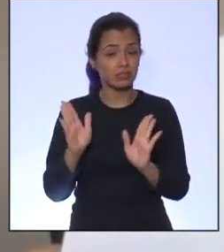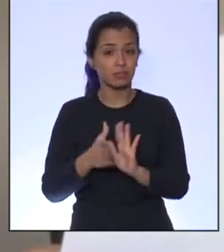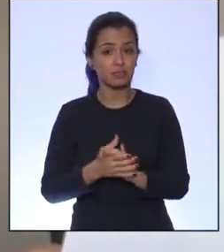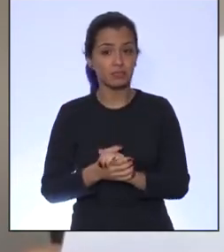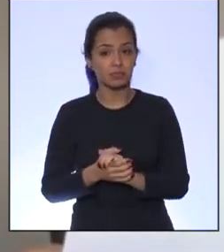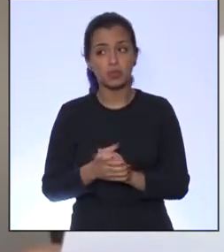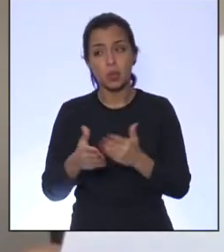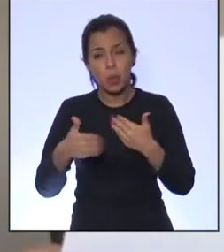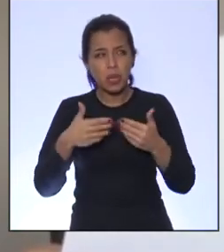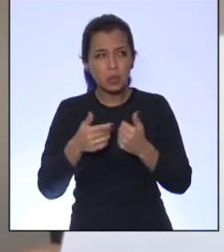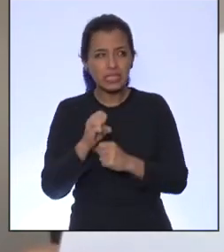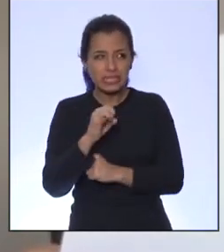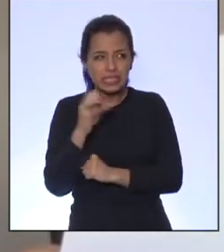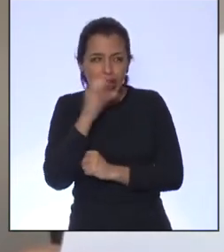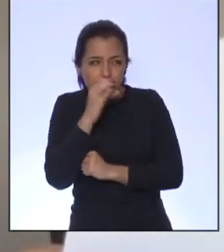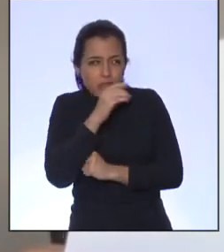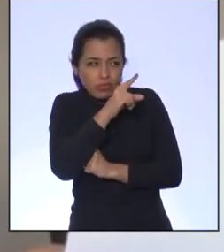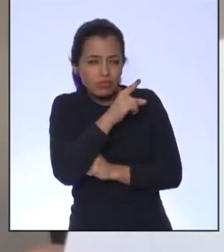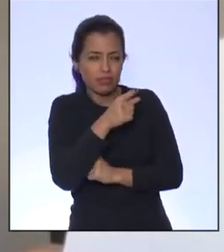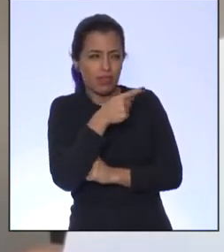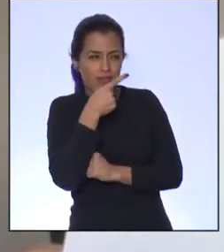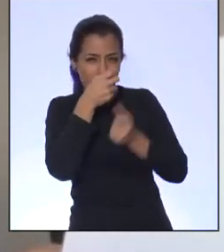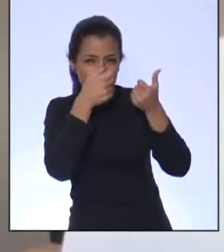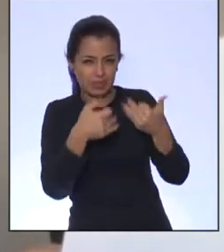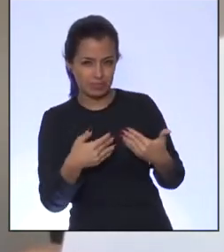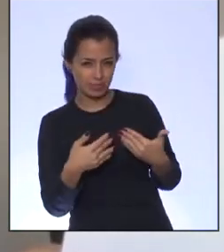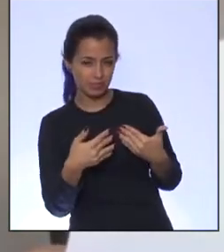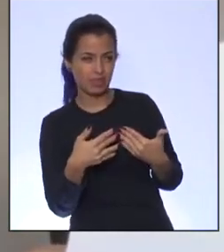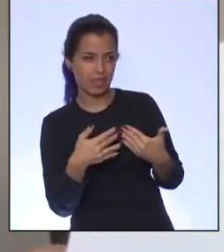né, fala suas palavras de